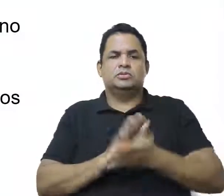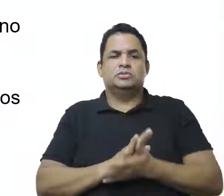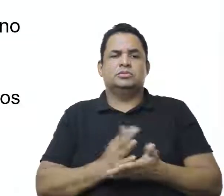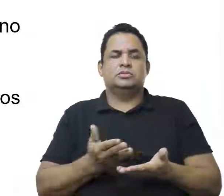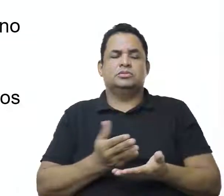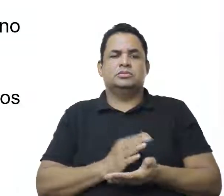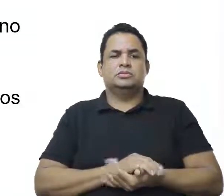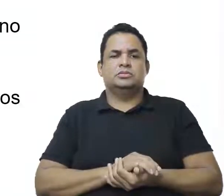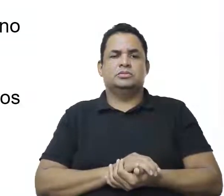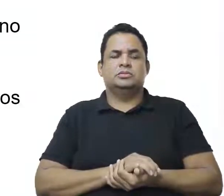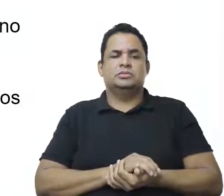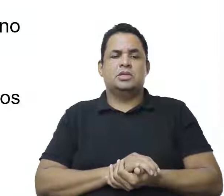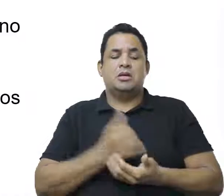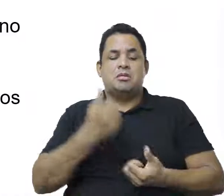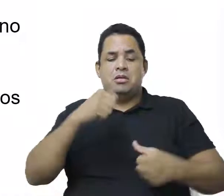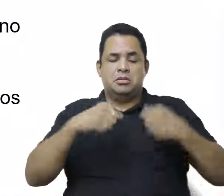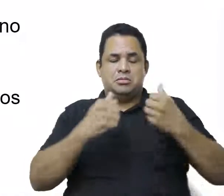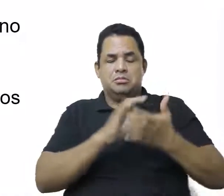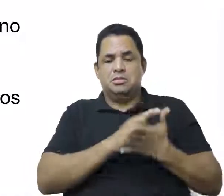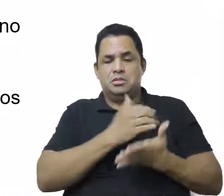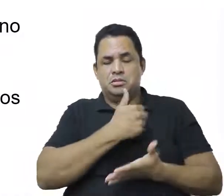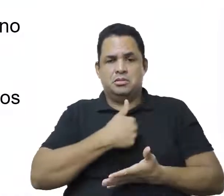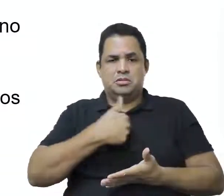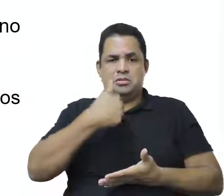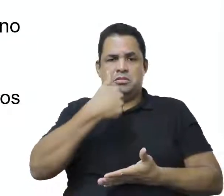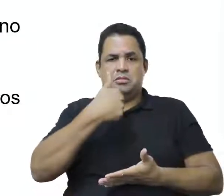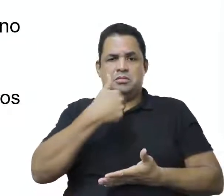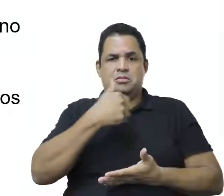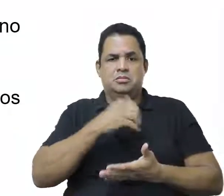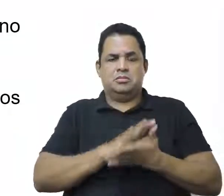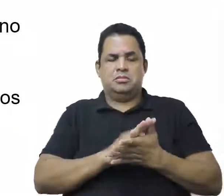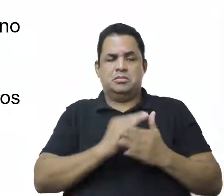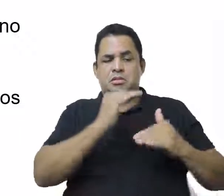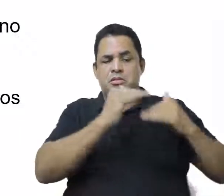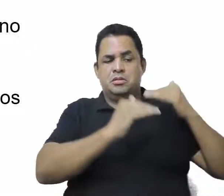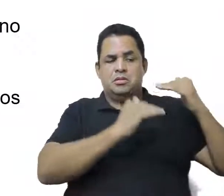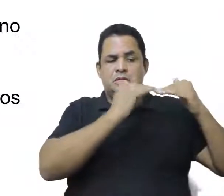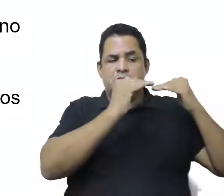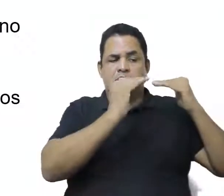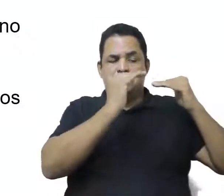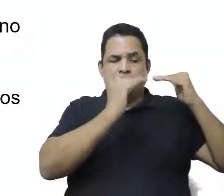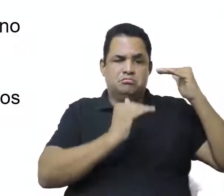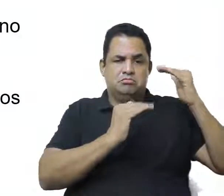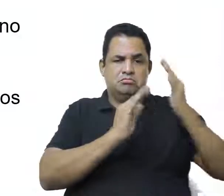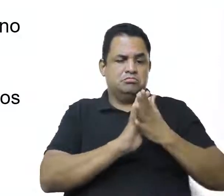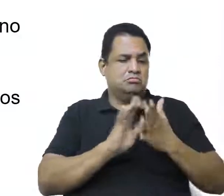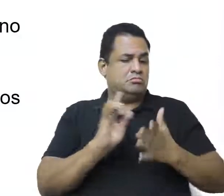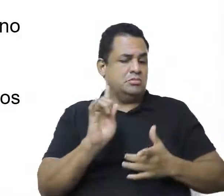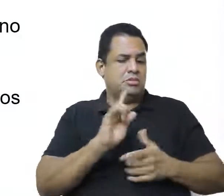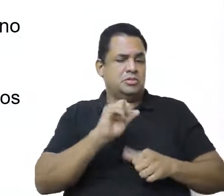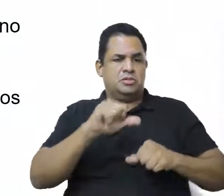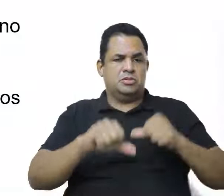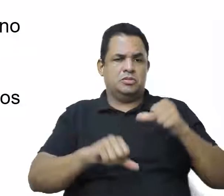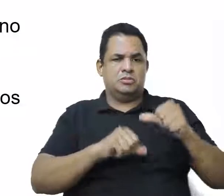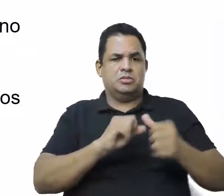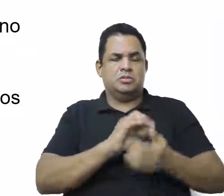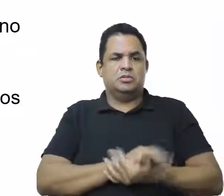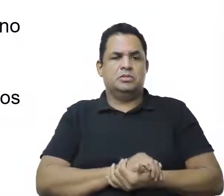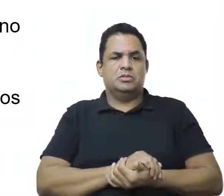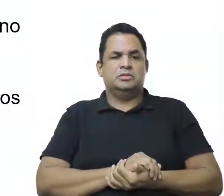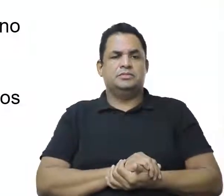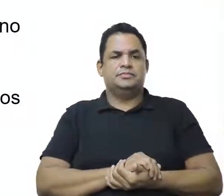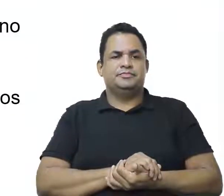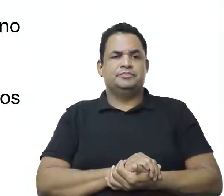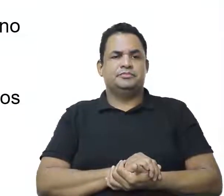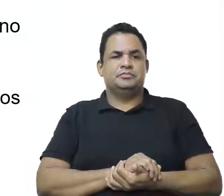de vida nossa, por exemplo, que é um país subdesenvolvido, não melhorou, não mudou, né?